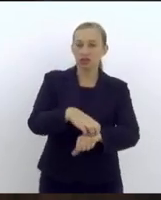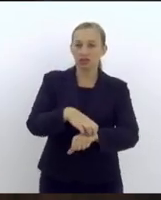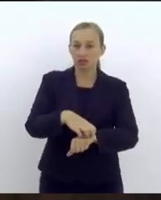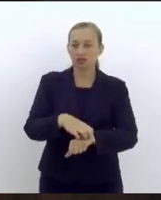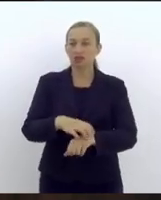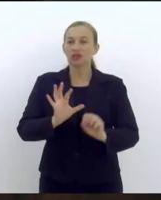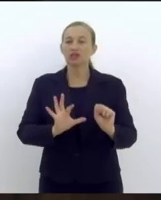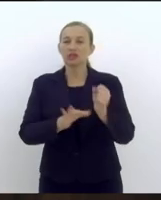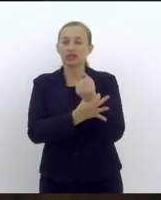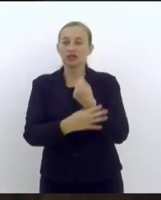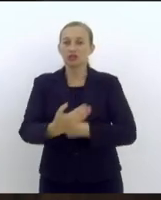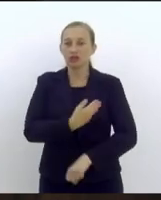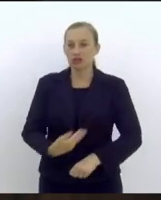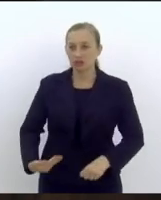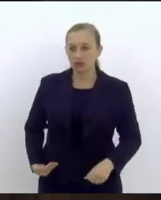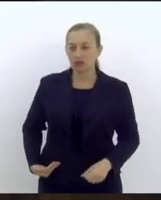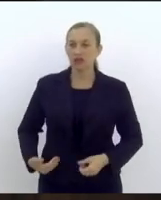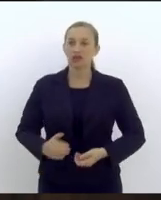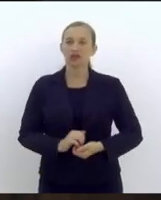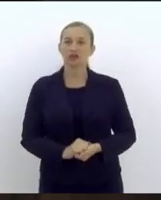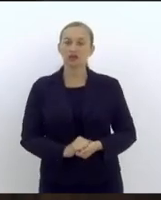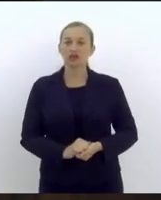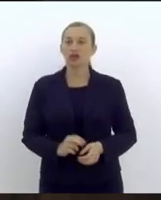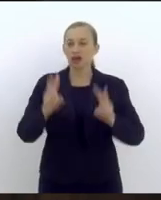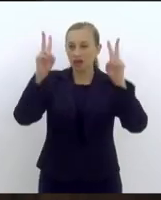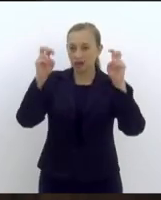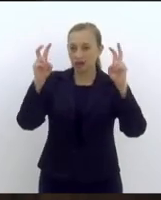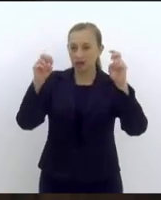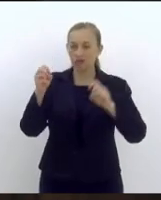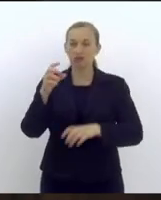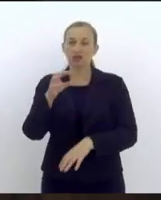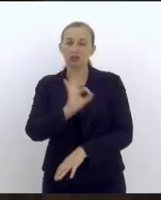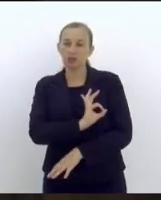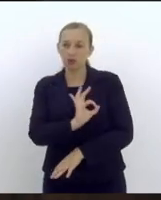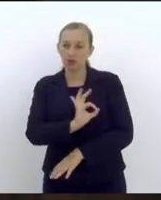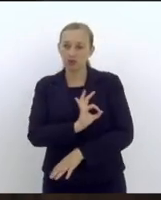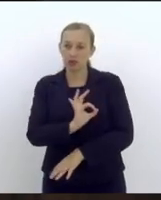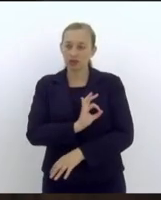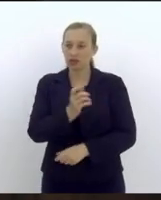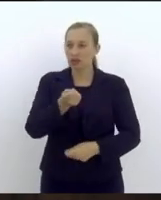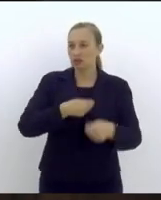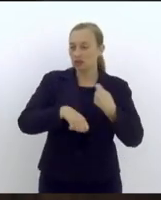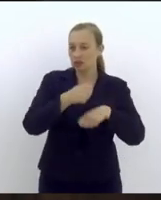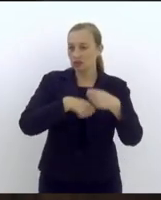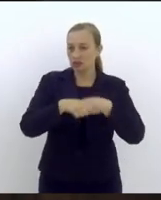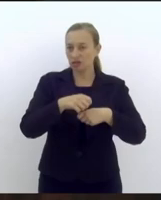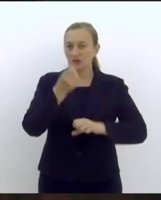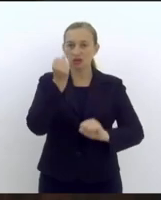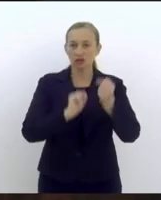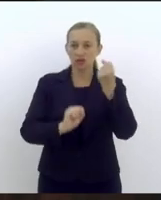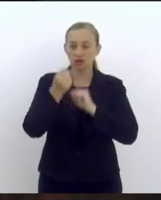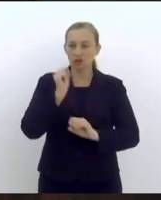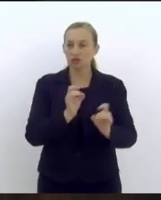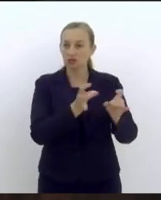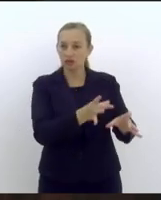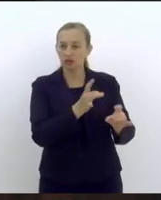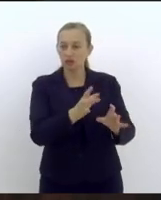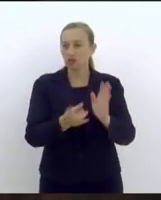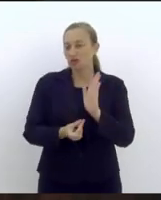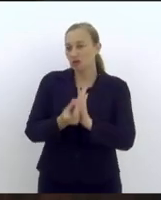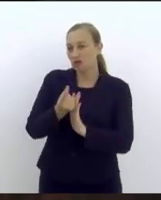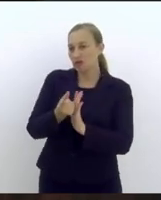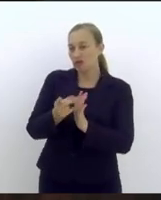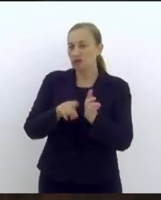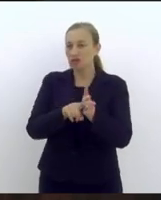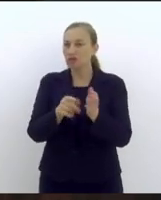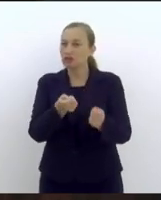de segurança pública de assuntos da polícia de economia e Indústria e Comércio de orçamento